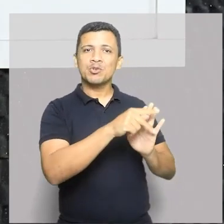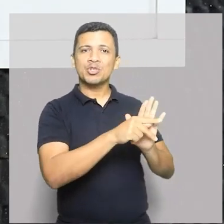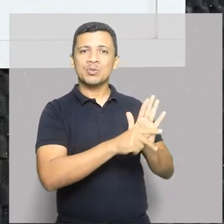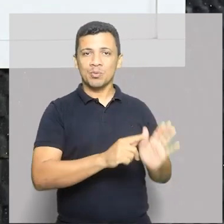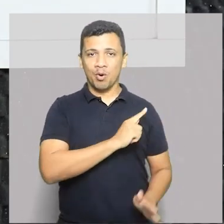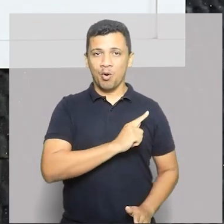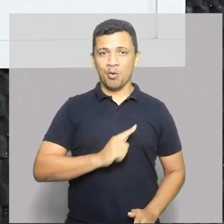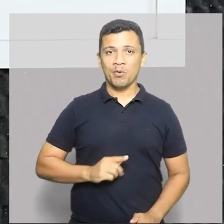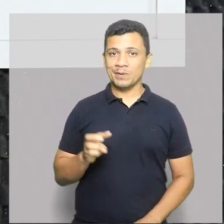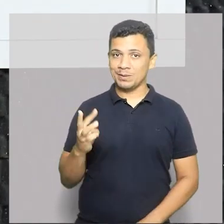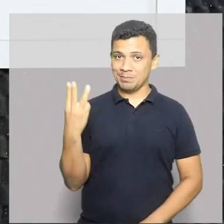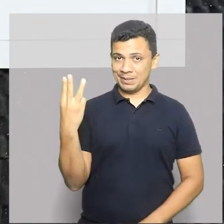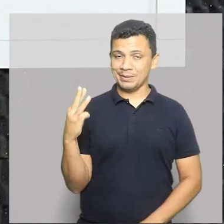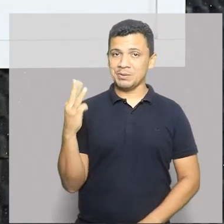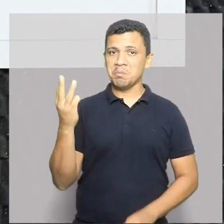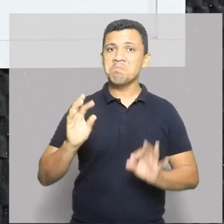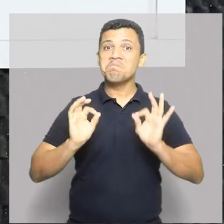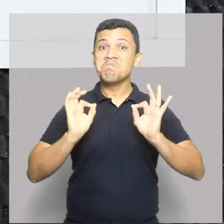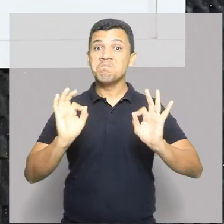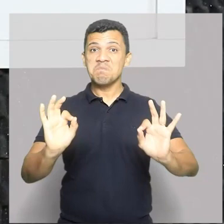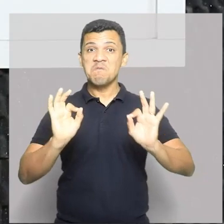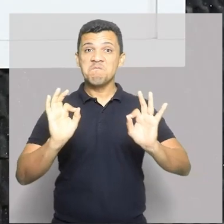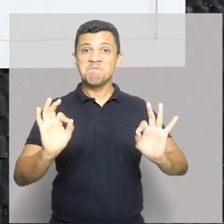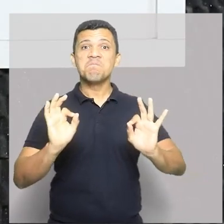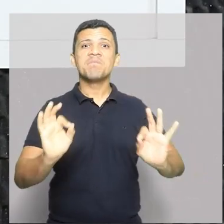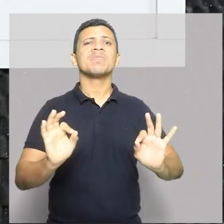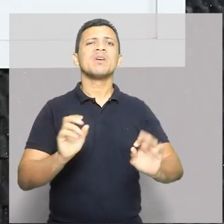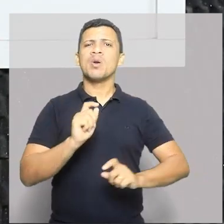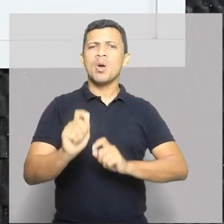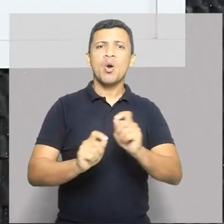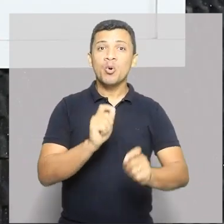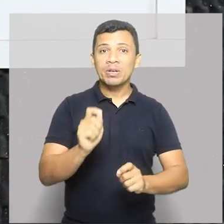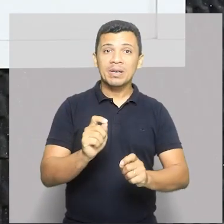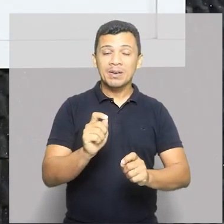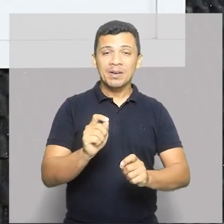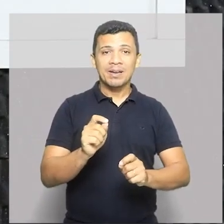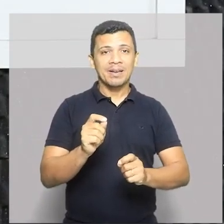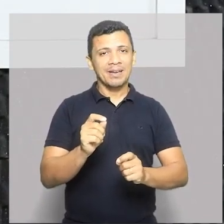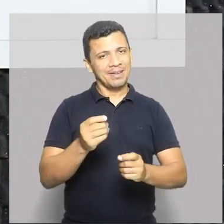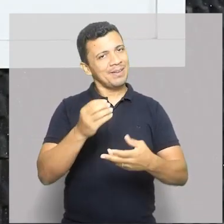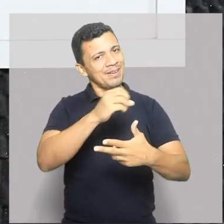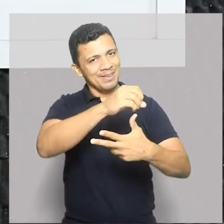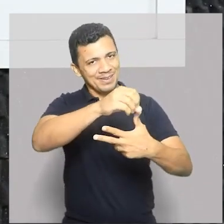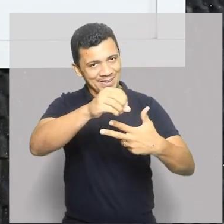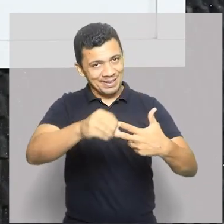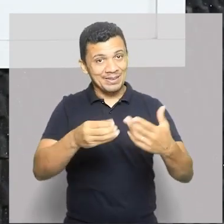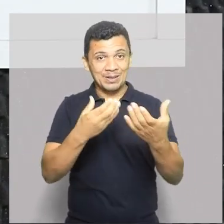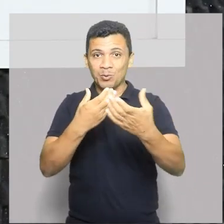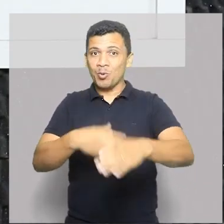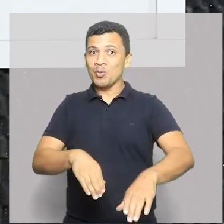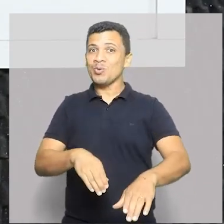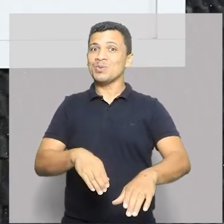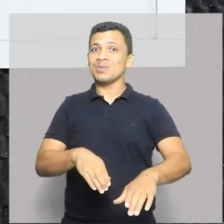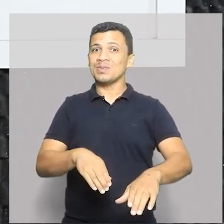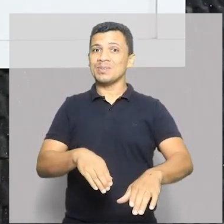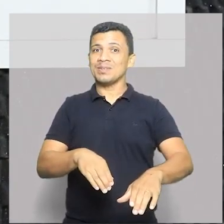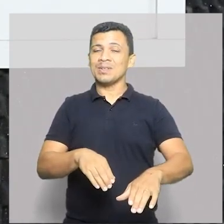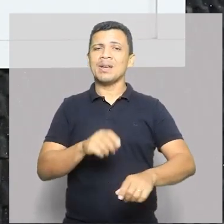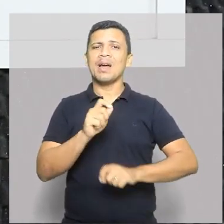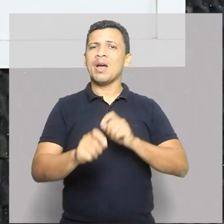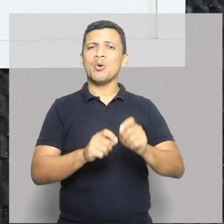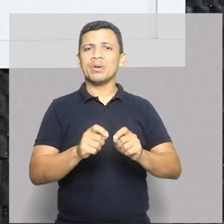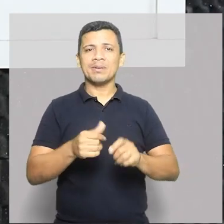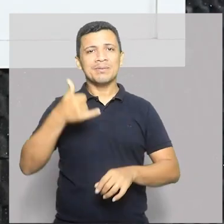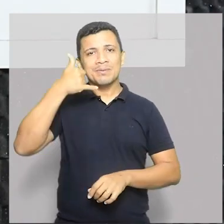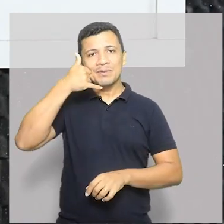estado do Maranhão, um excelente projeto, justamente para Enem dos concursos, tá bom? Não esquece, tá, de apontar o